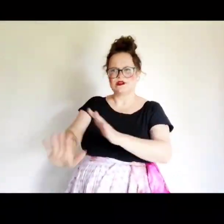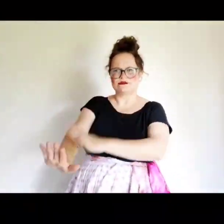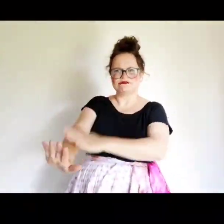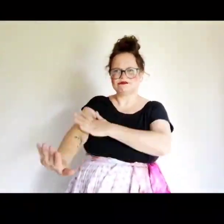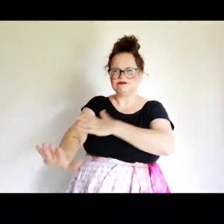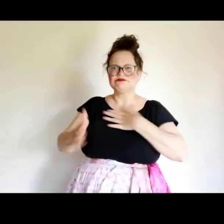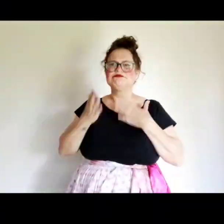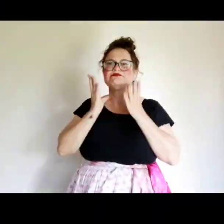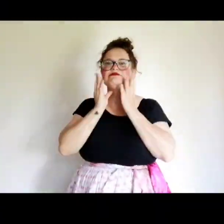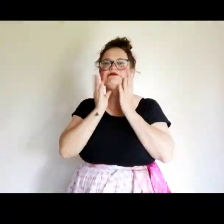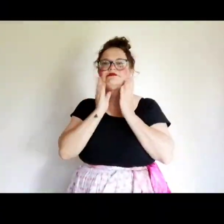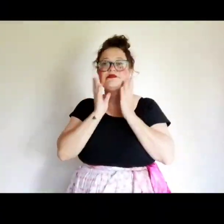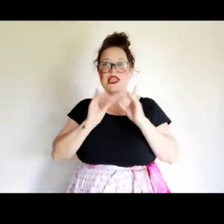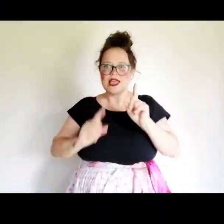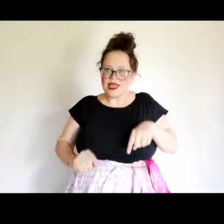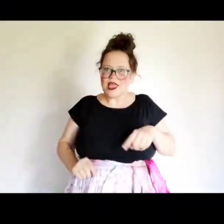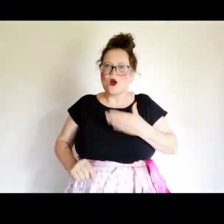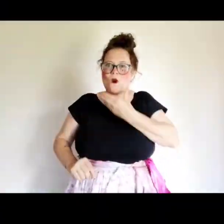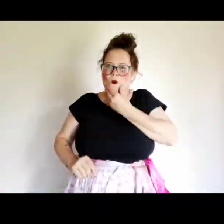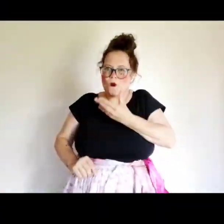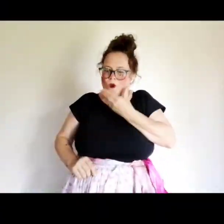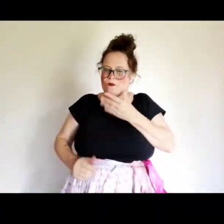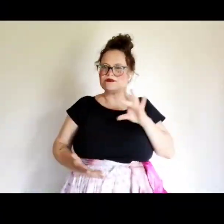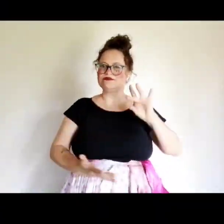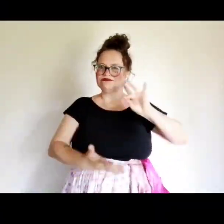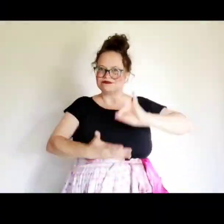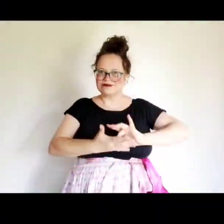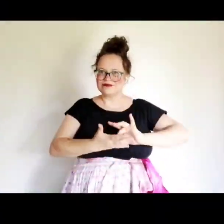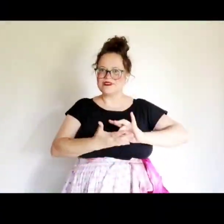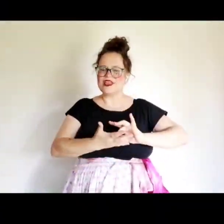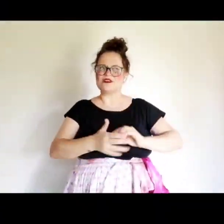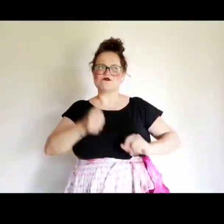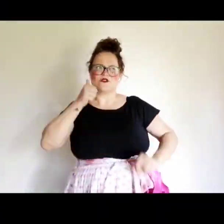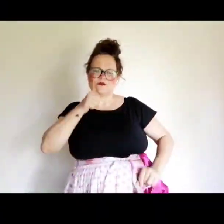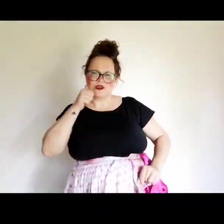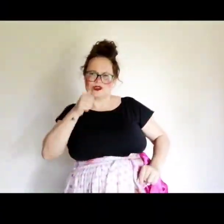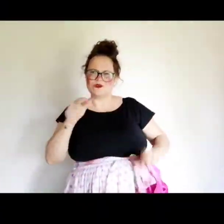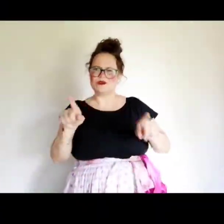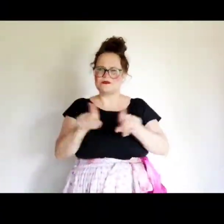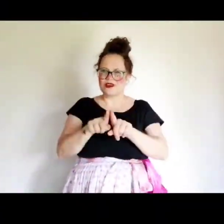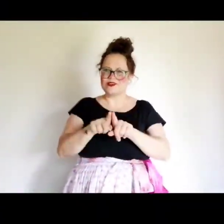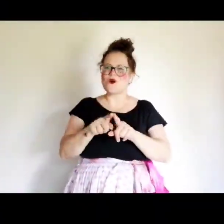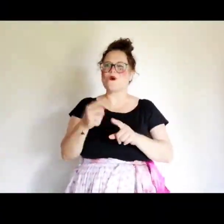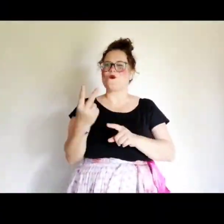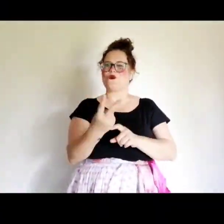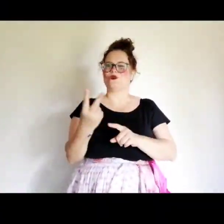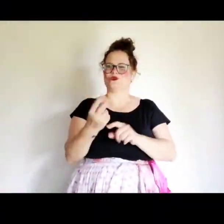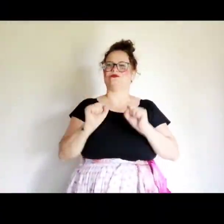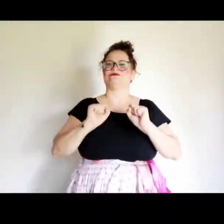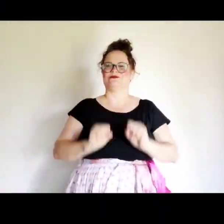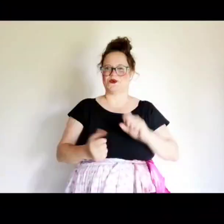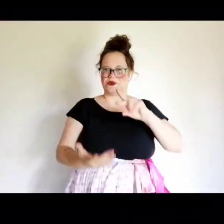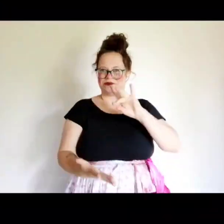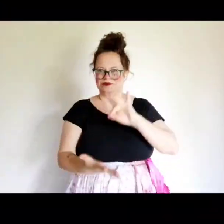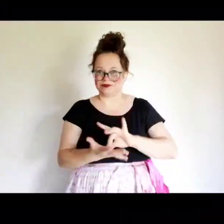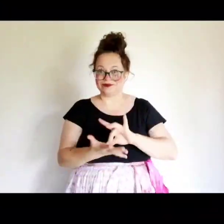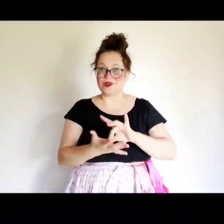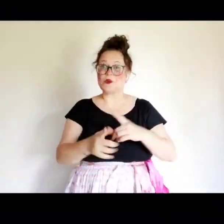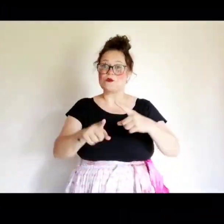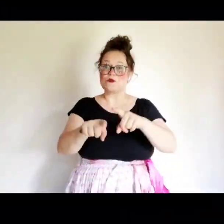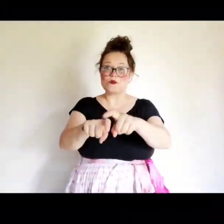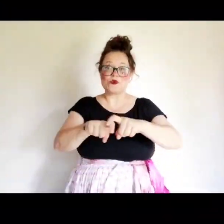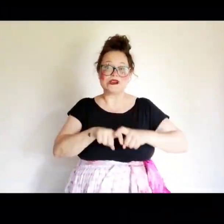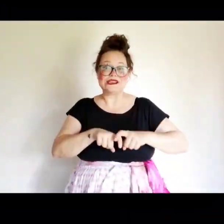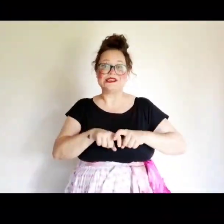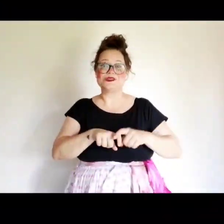pelos. Então tem essa coisa, é masculino, é feminino, é os dois. Então essa assessoria drag também